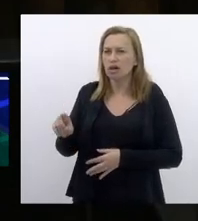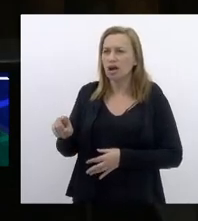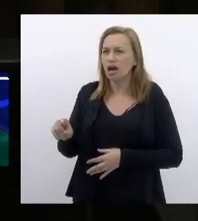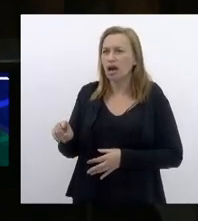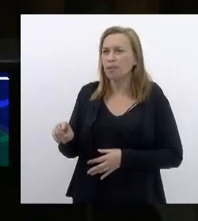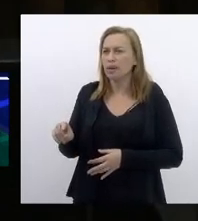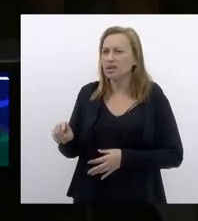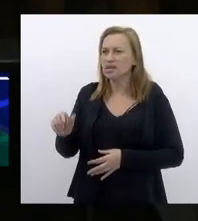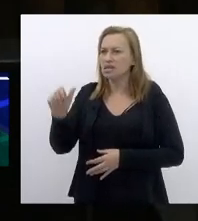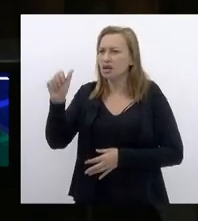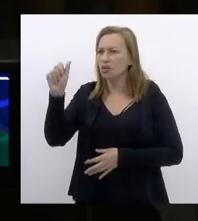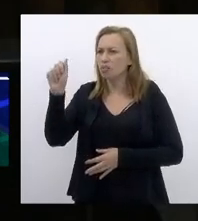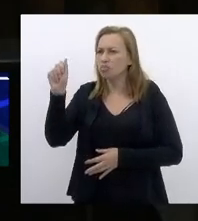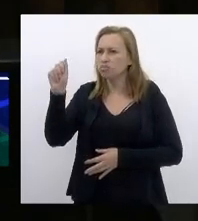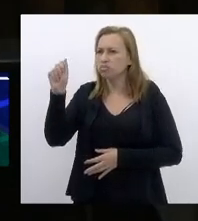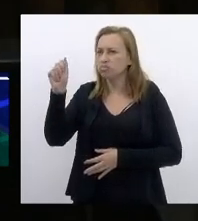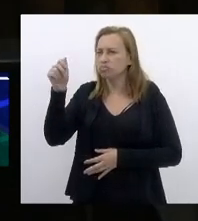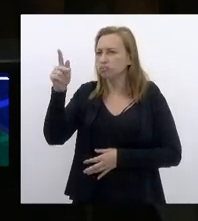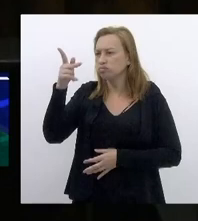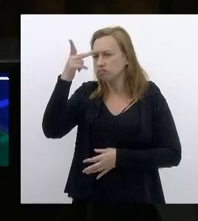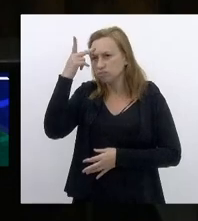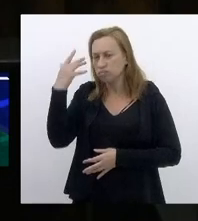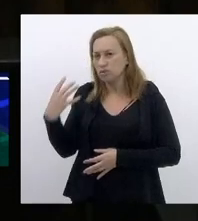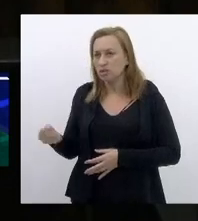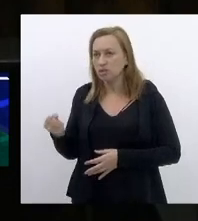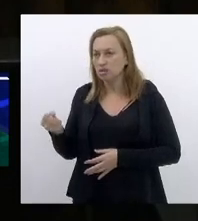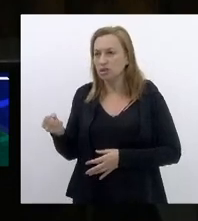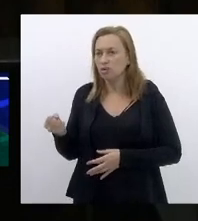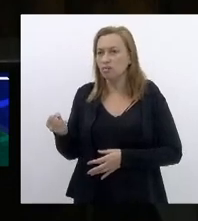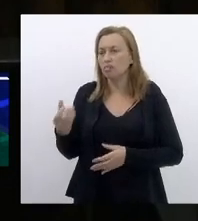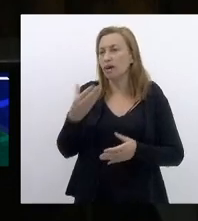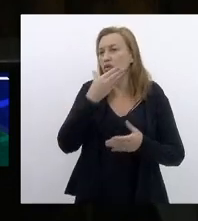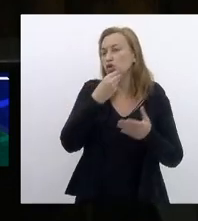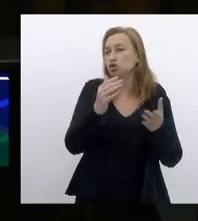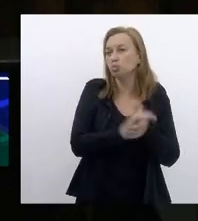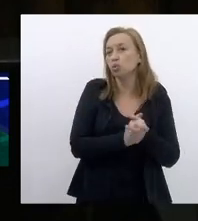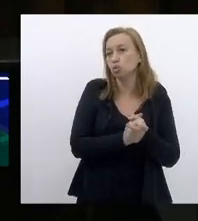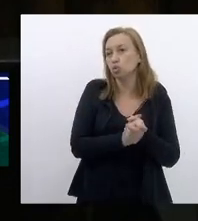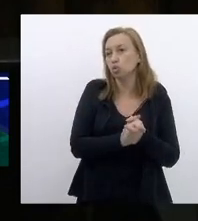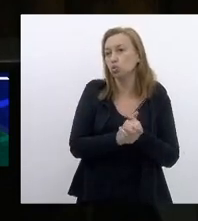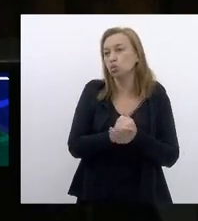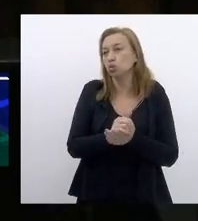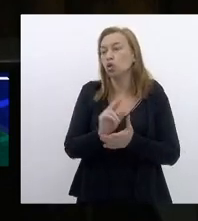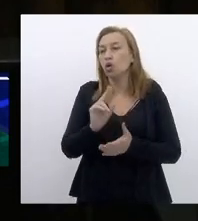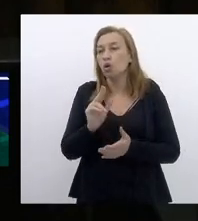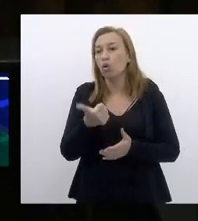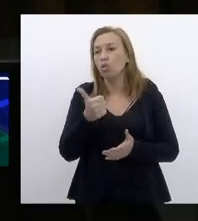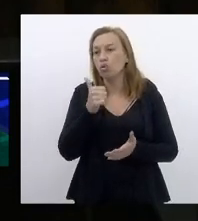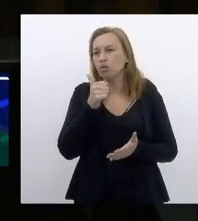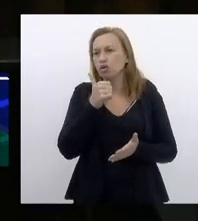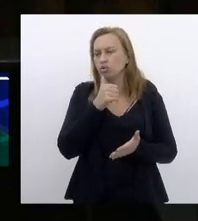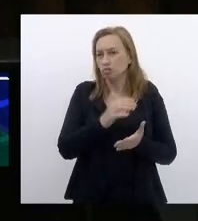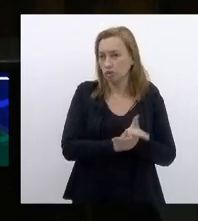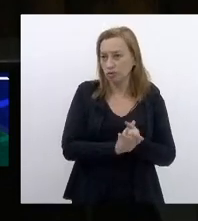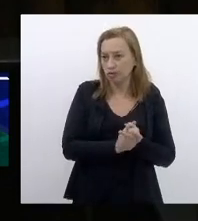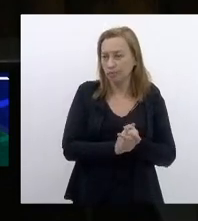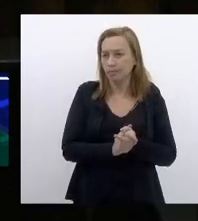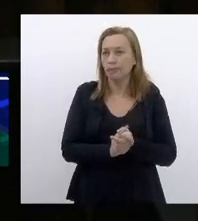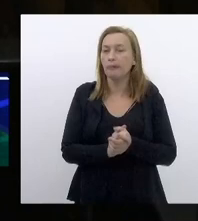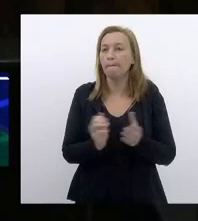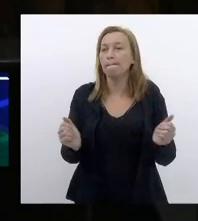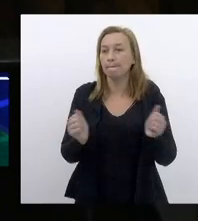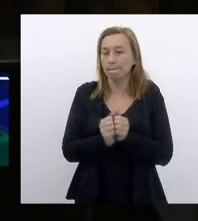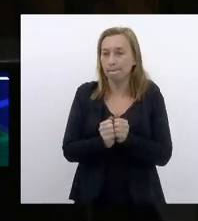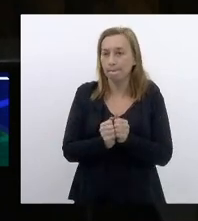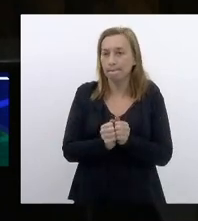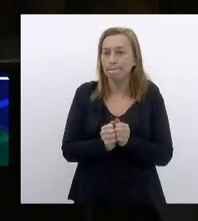companheiro, que nós já temos lei específica sobre isso. Ora, então, diante disso, se a gente não pode, no meu ponto